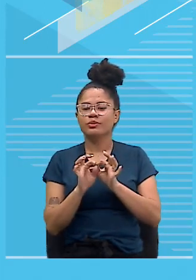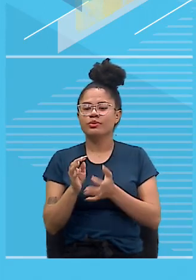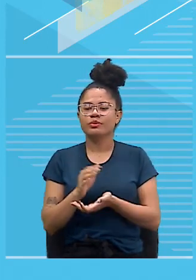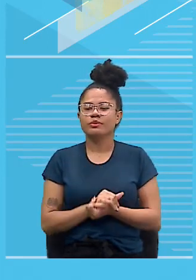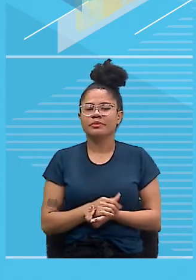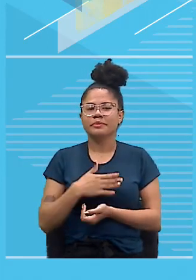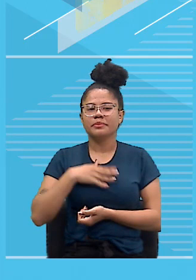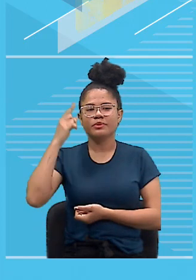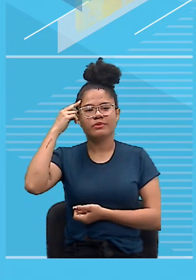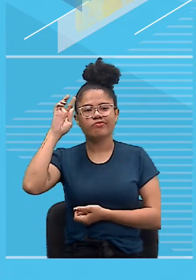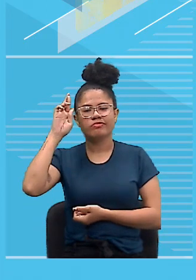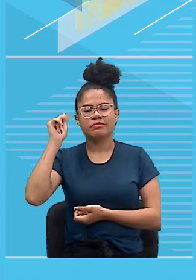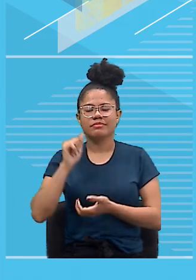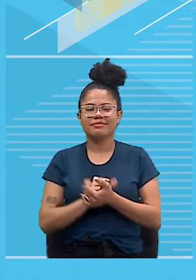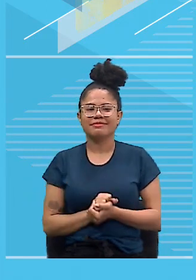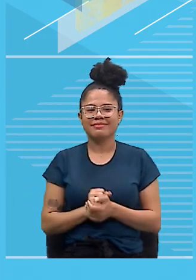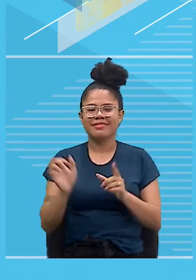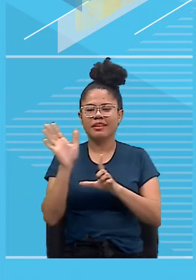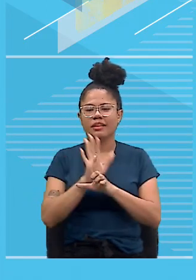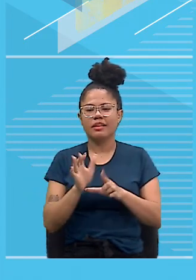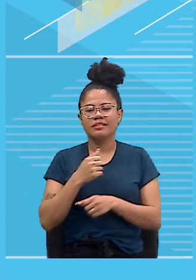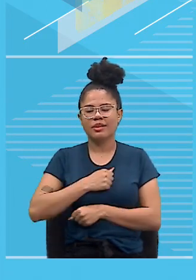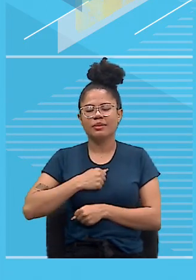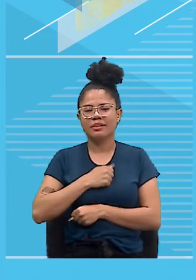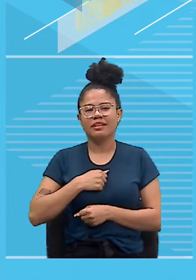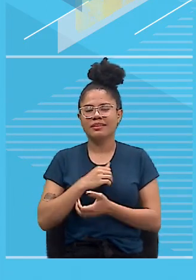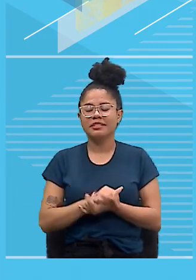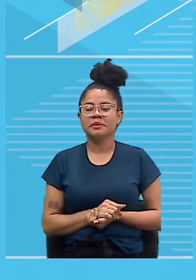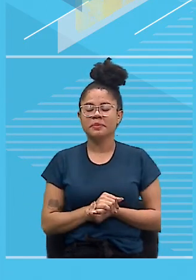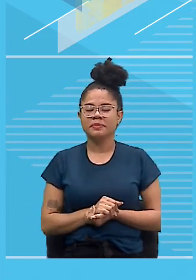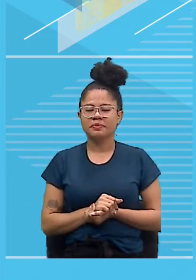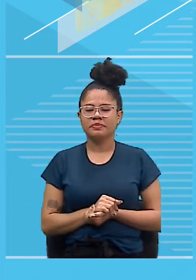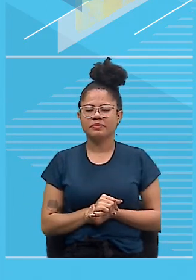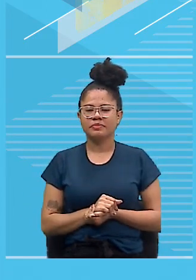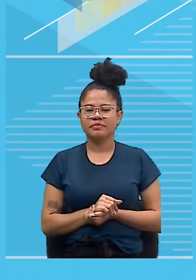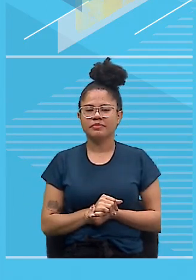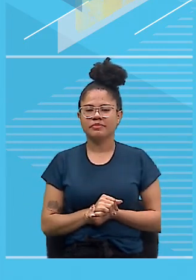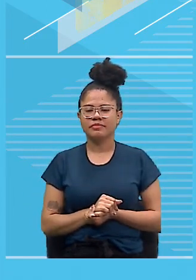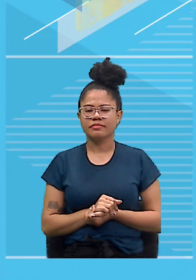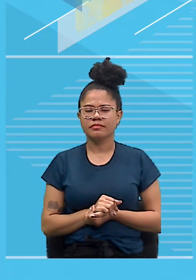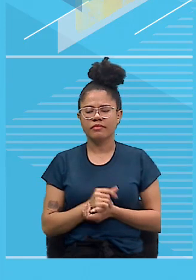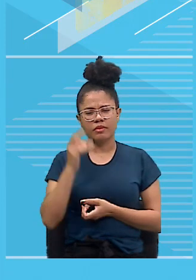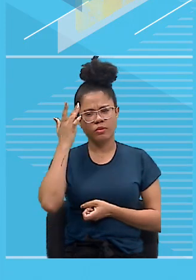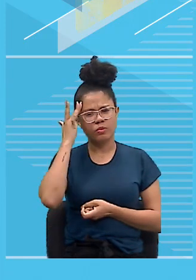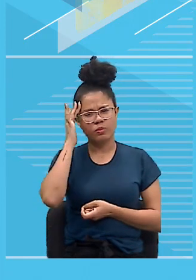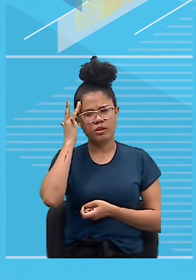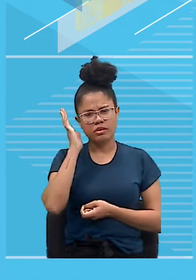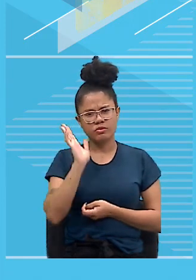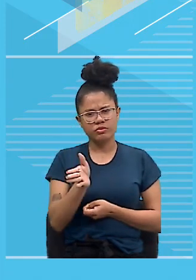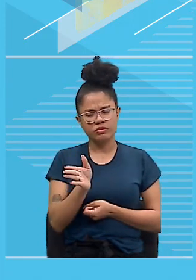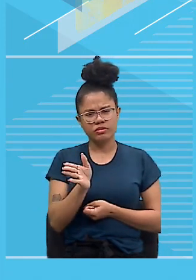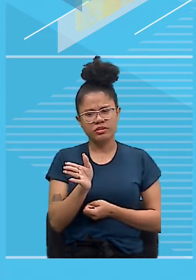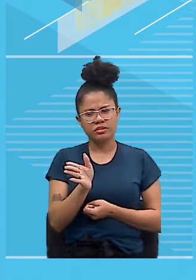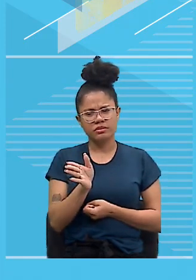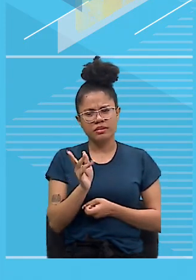imagem saudade Fernando te amo viu filho te amo Eu acho que eu já fui a Miguel Leão